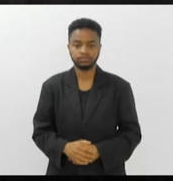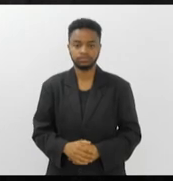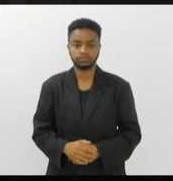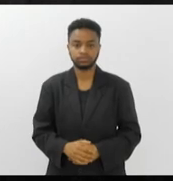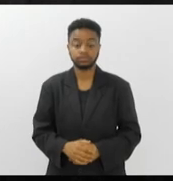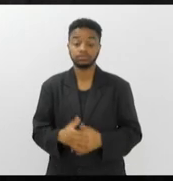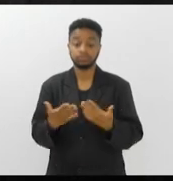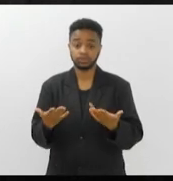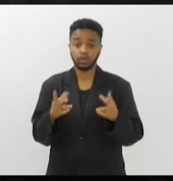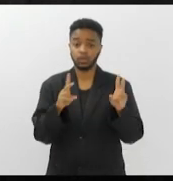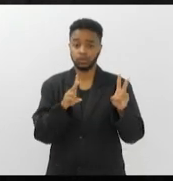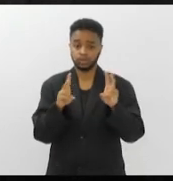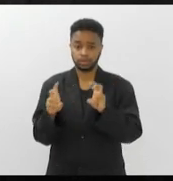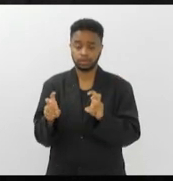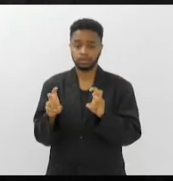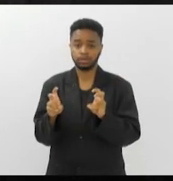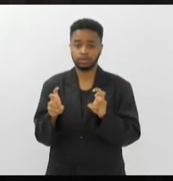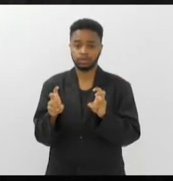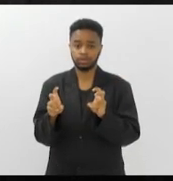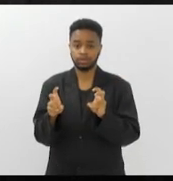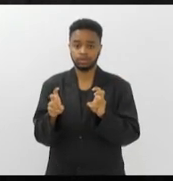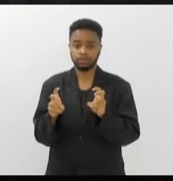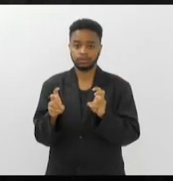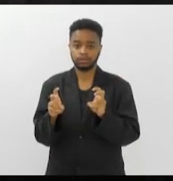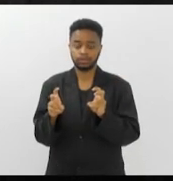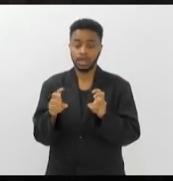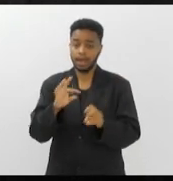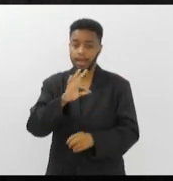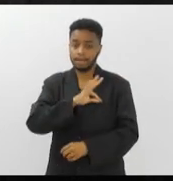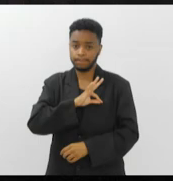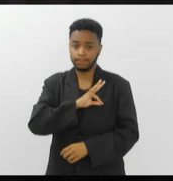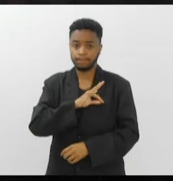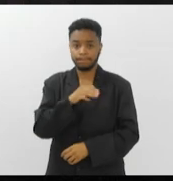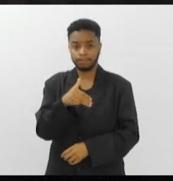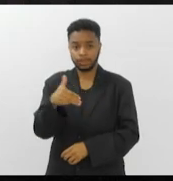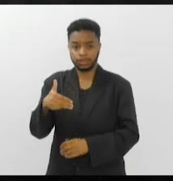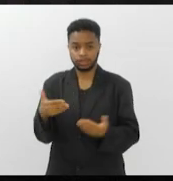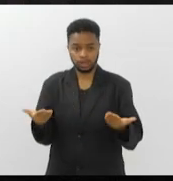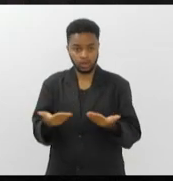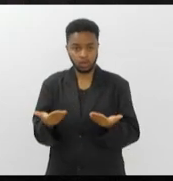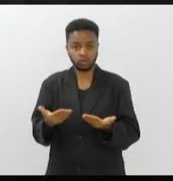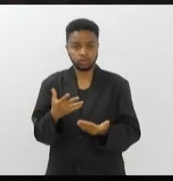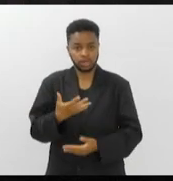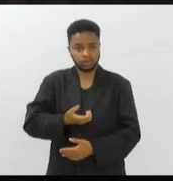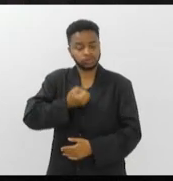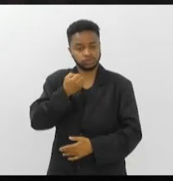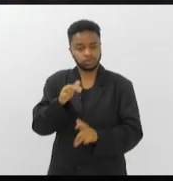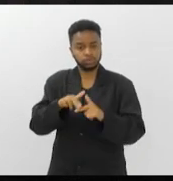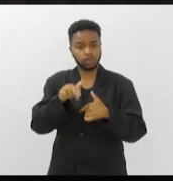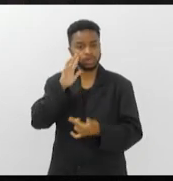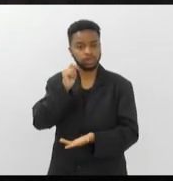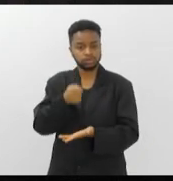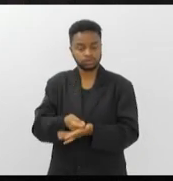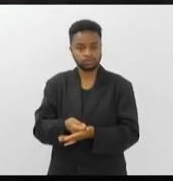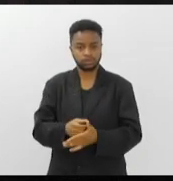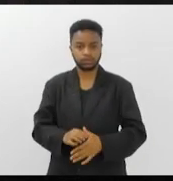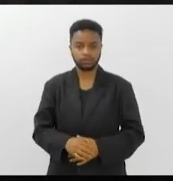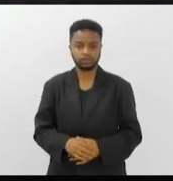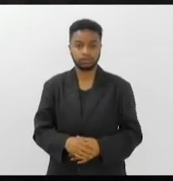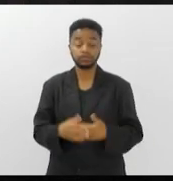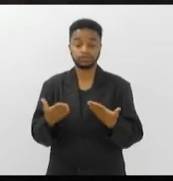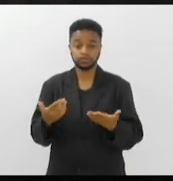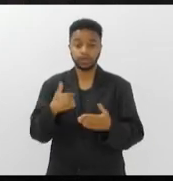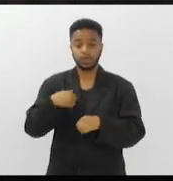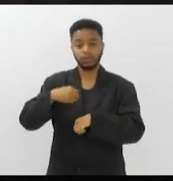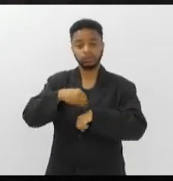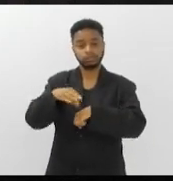É uma situação que toda a polícia militar hoje está assustada com essa decisão. E eu vou mandar um